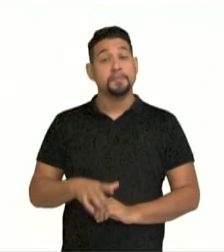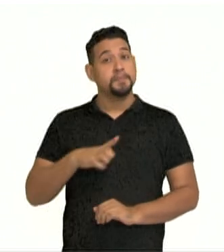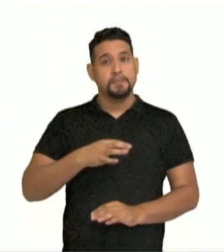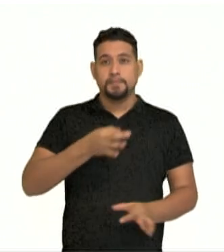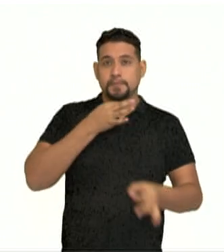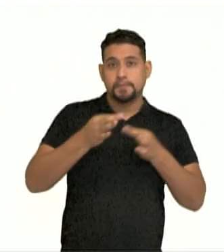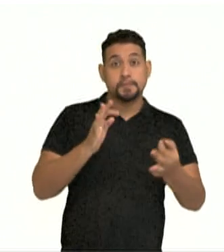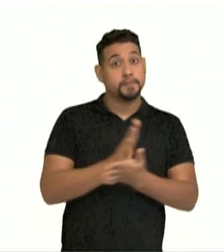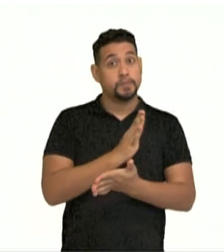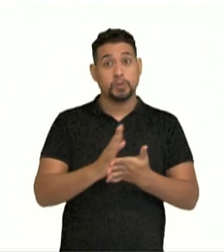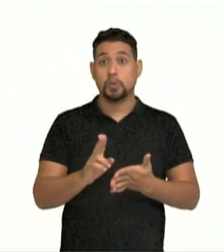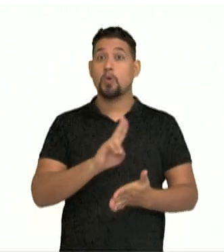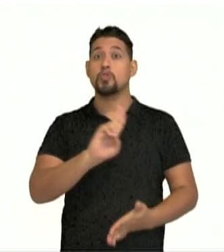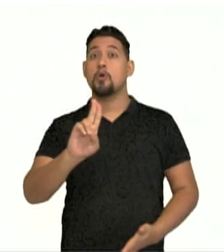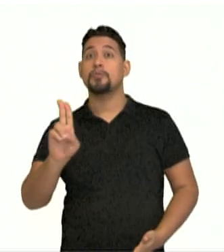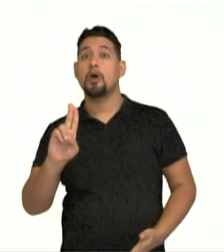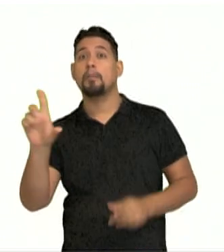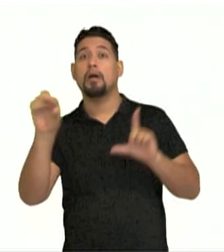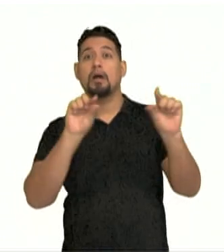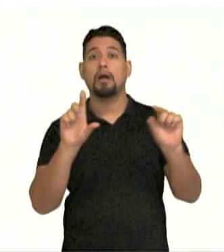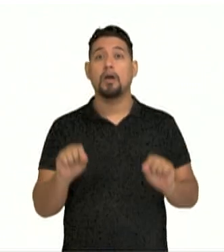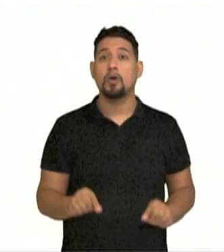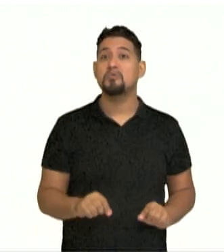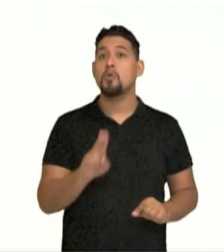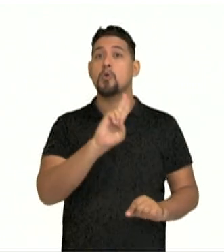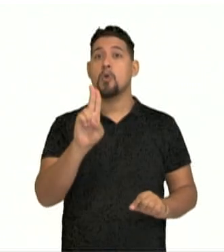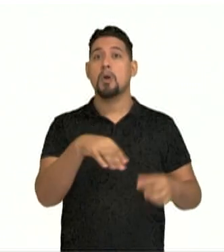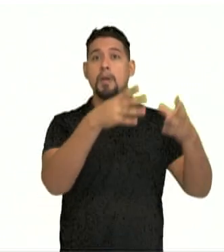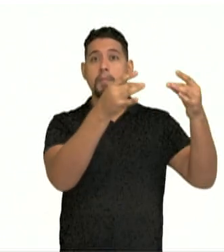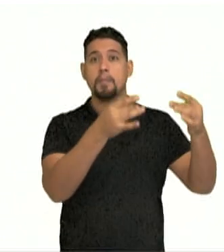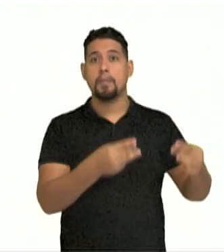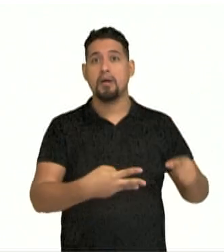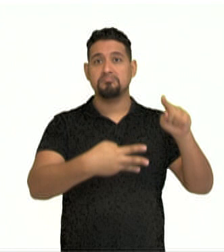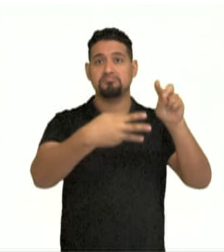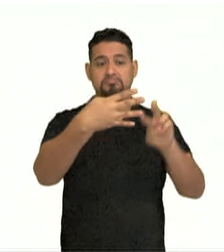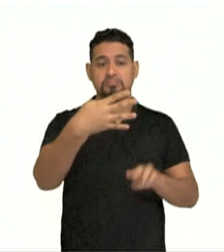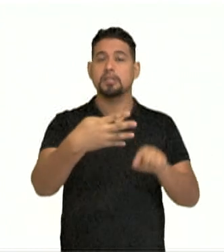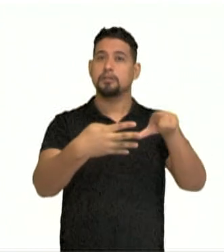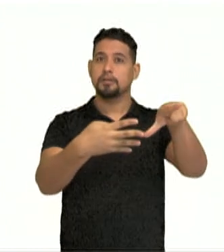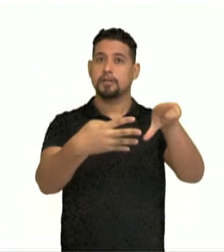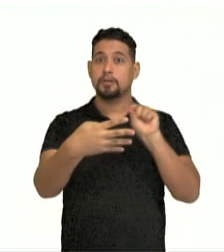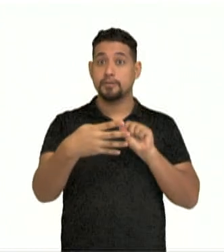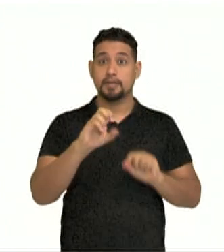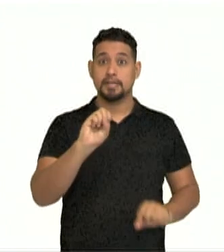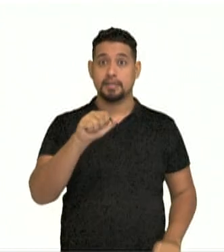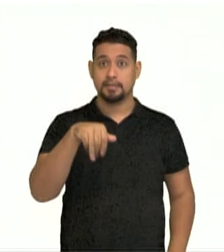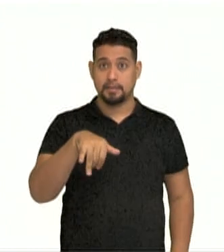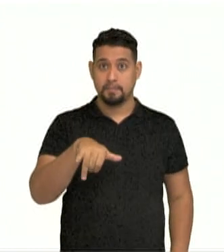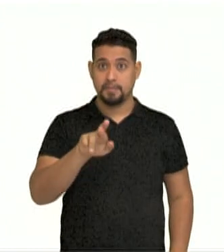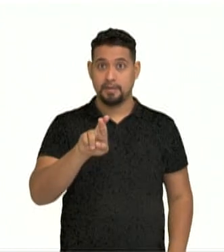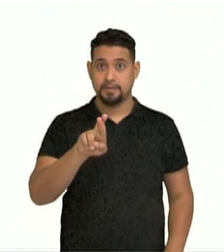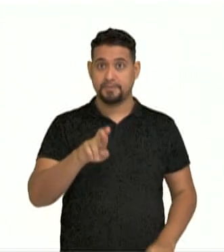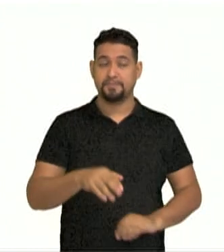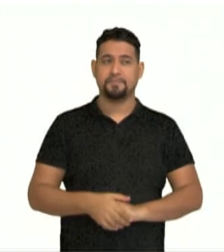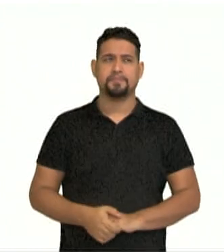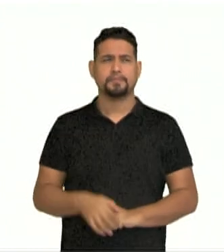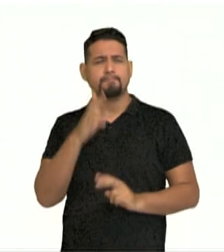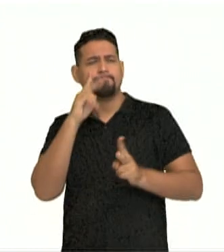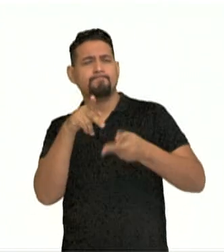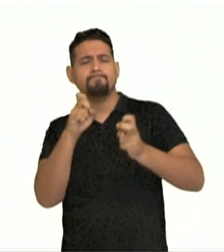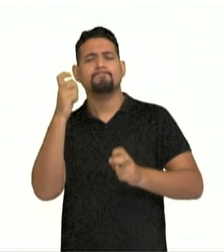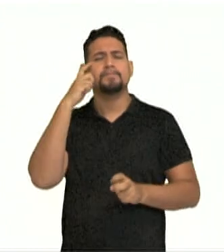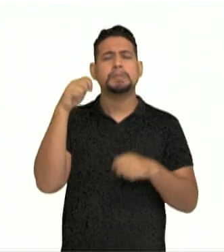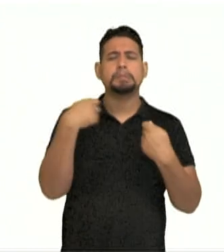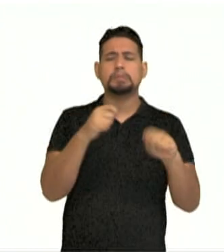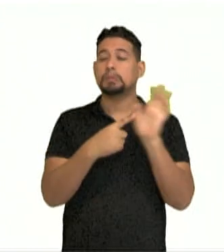sugeriram alguns nomes para as pessoas votarem e esse nome, Samir Pessoa da Silva, foi o mais votado. Imagine que você